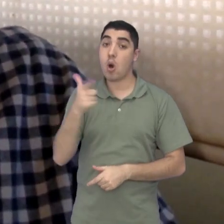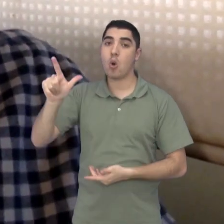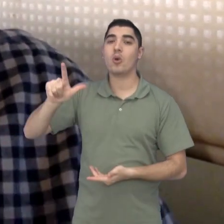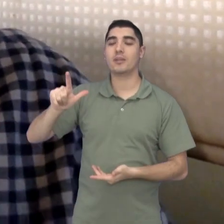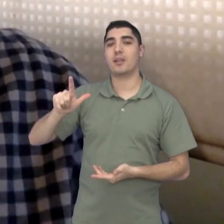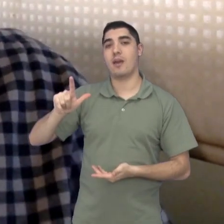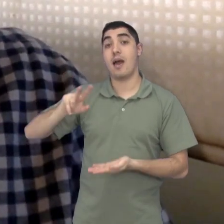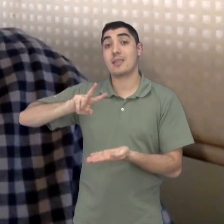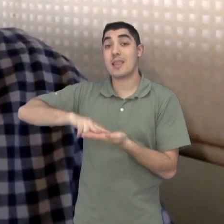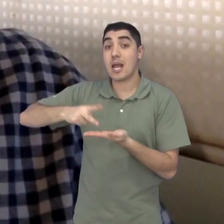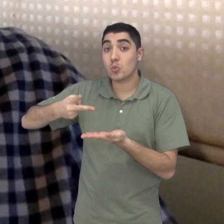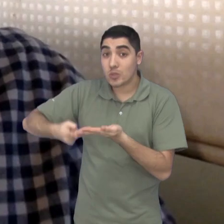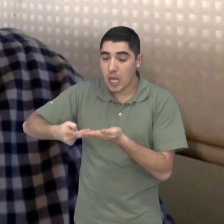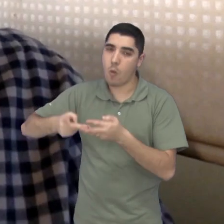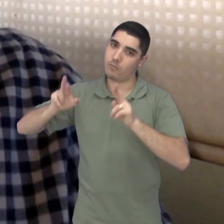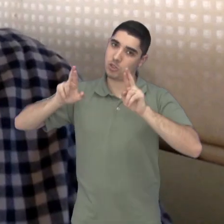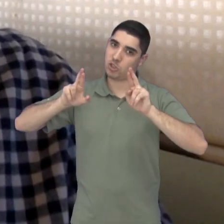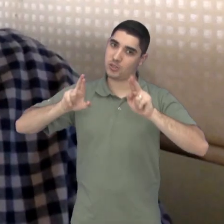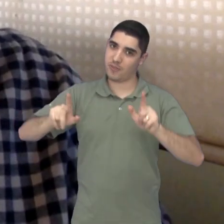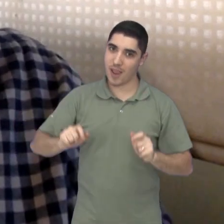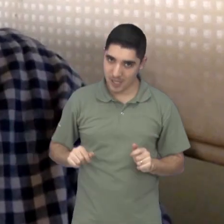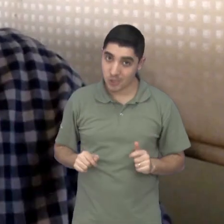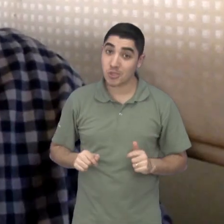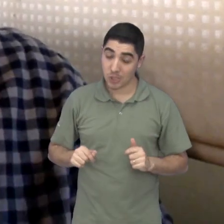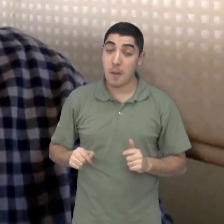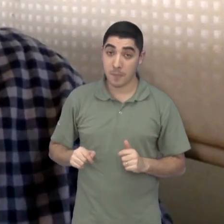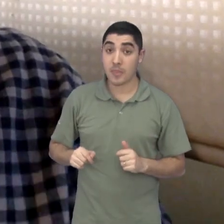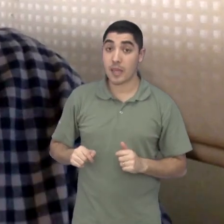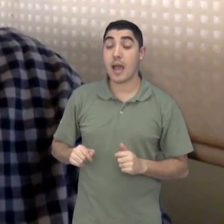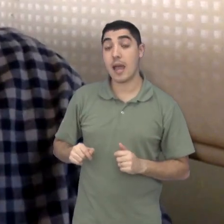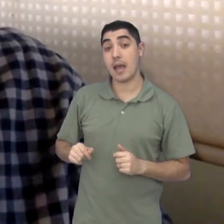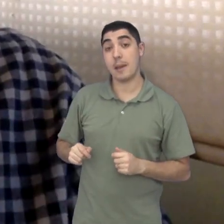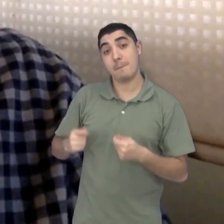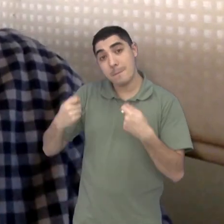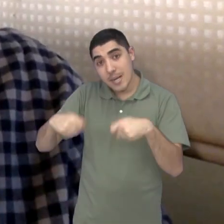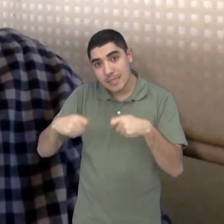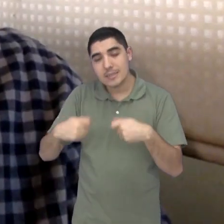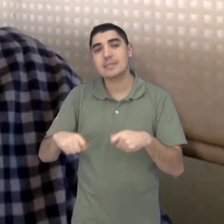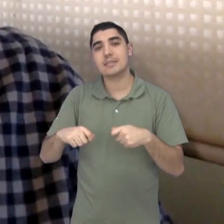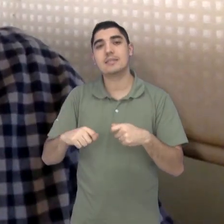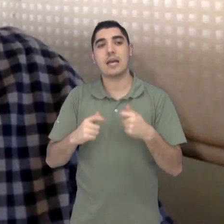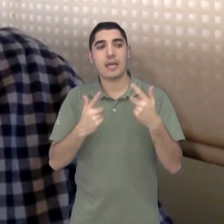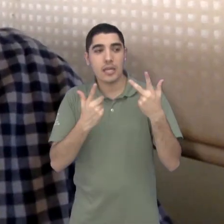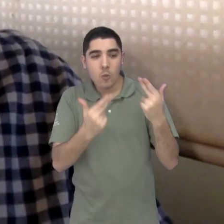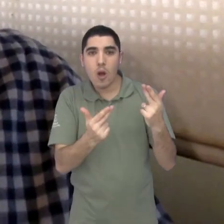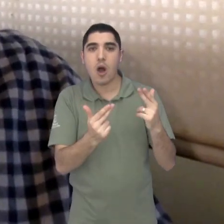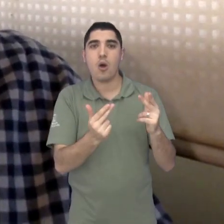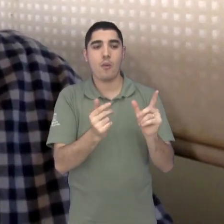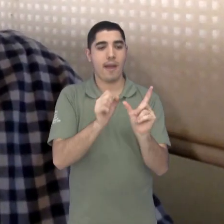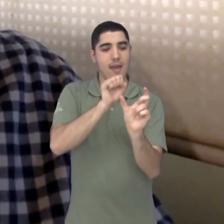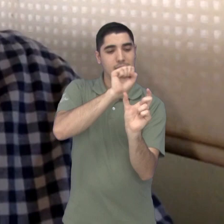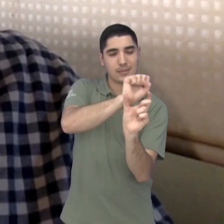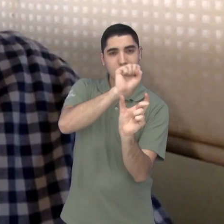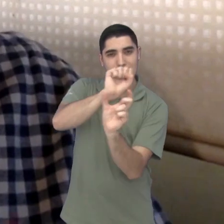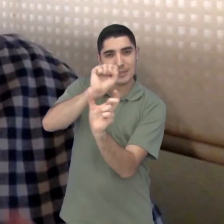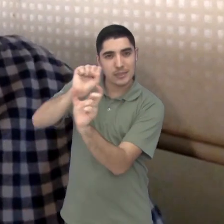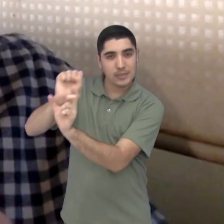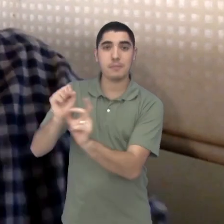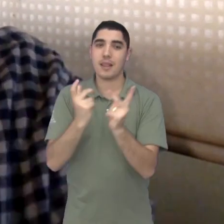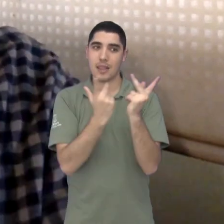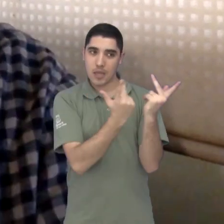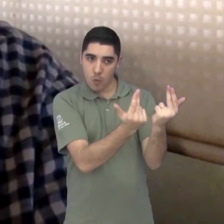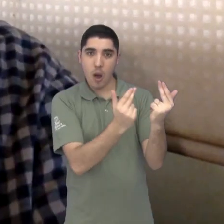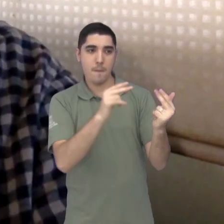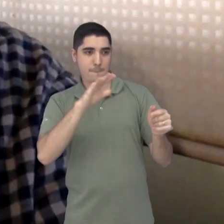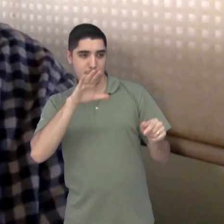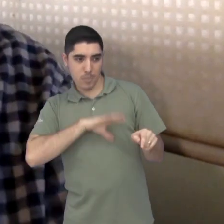um peso gigantesco, né? Você tem que ter o mesmo número de sílabas em português